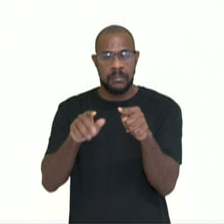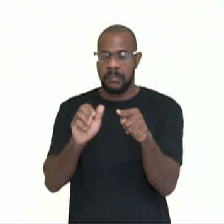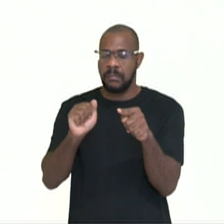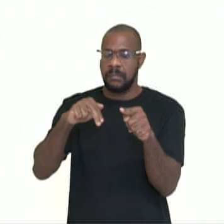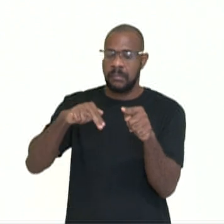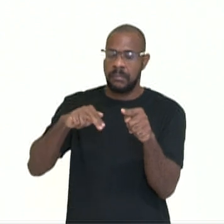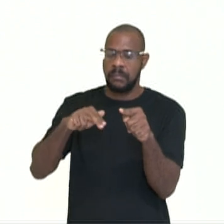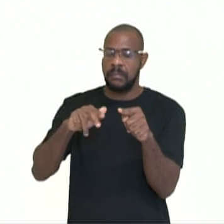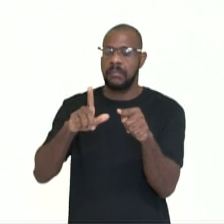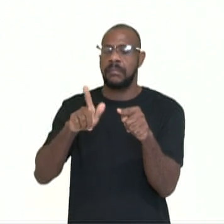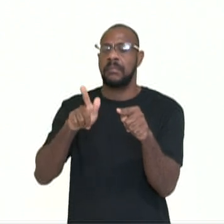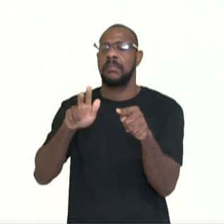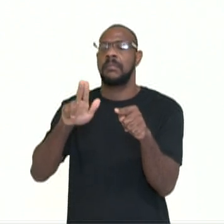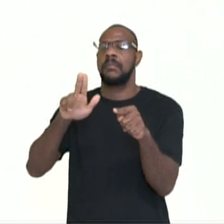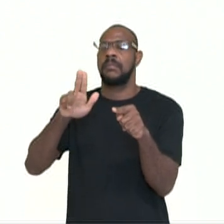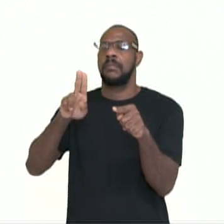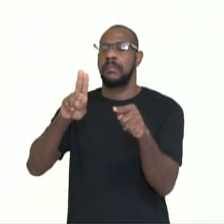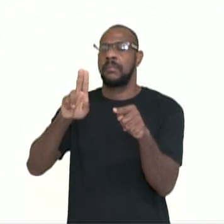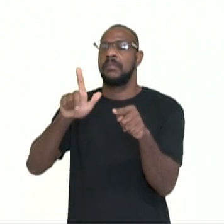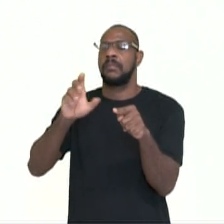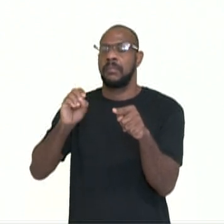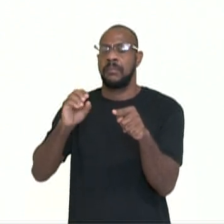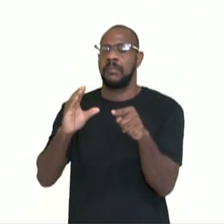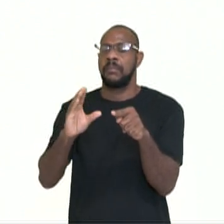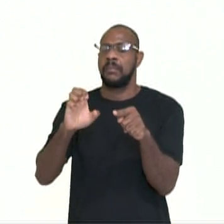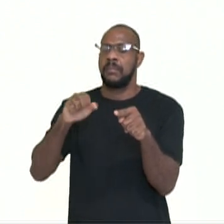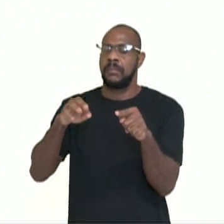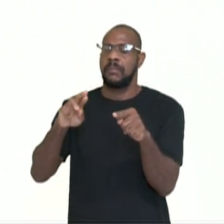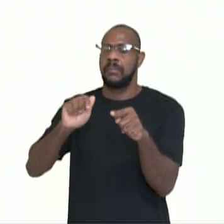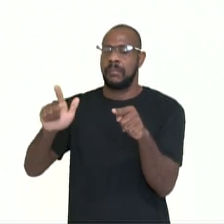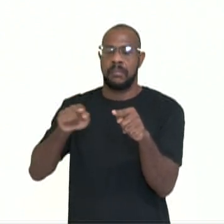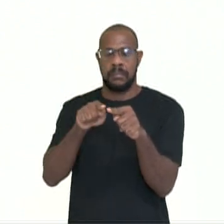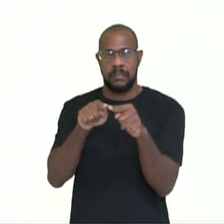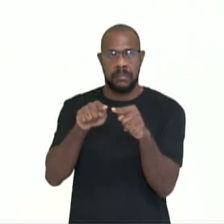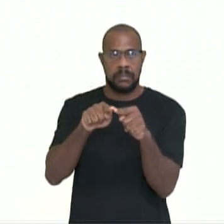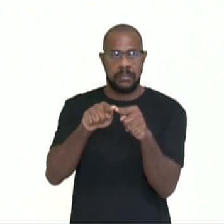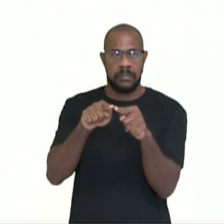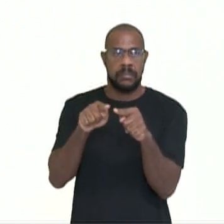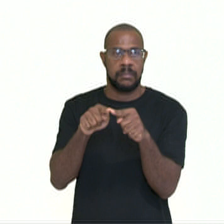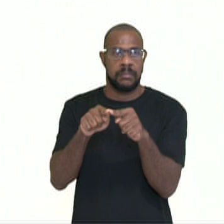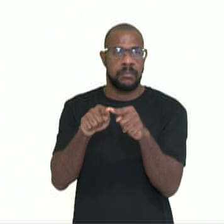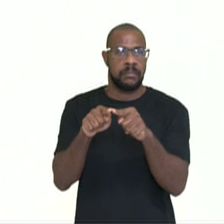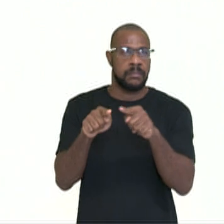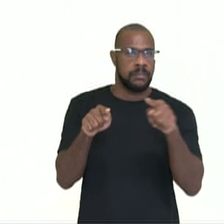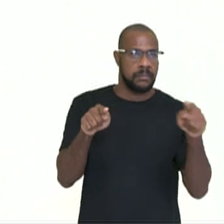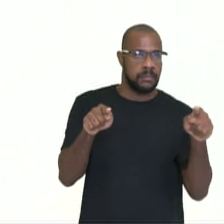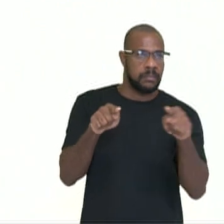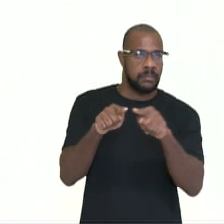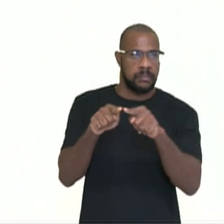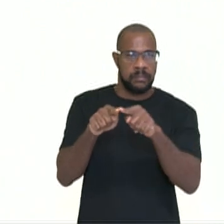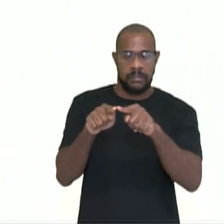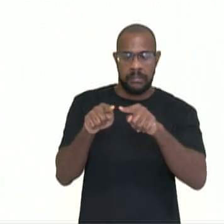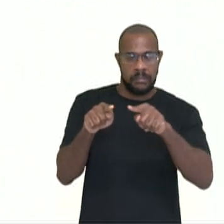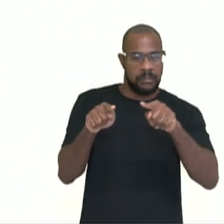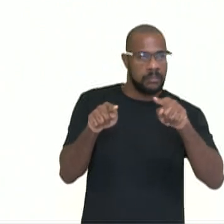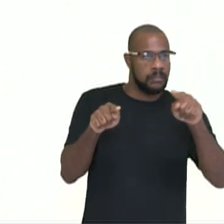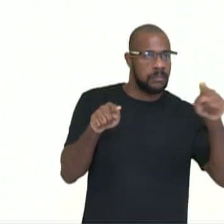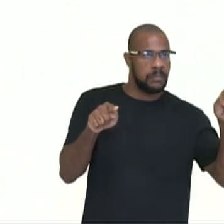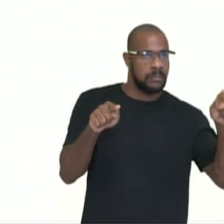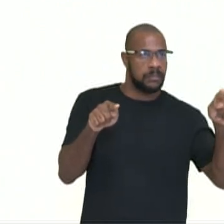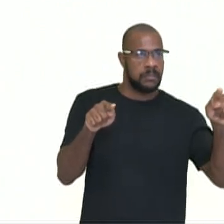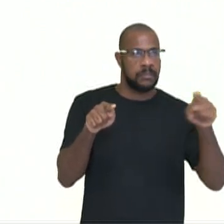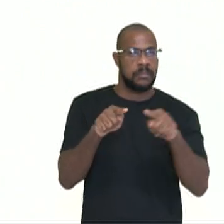ângulo central. Aqui deixei indicado para vocês o ângulo que começa em A, passa por O e vai até D. O